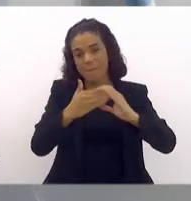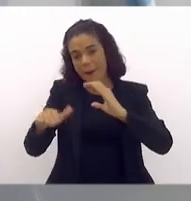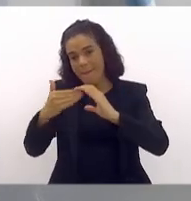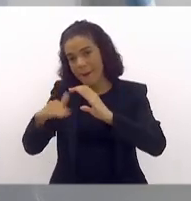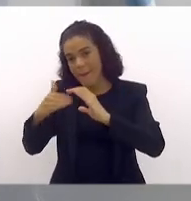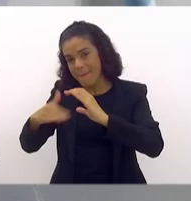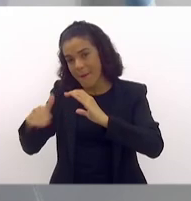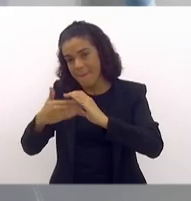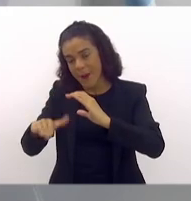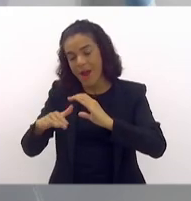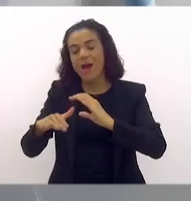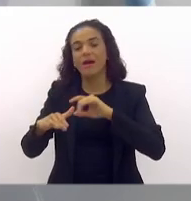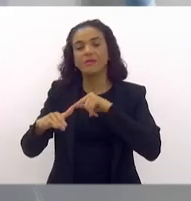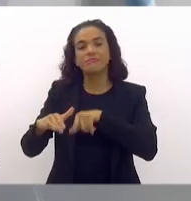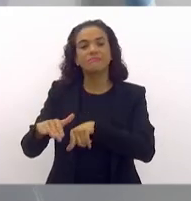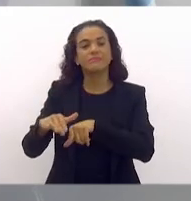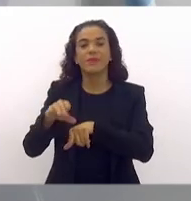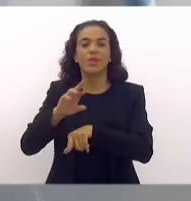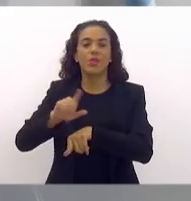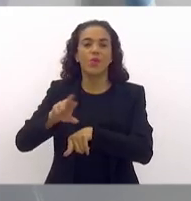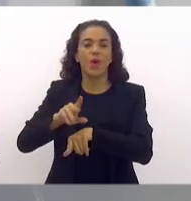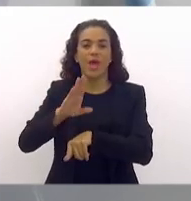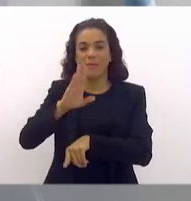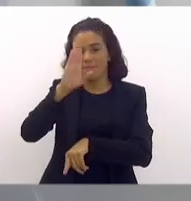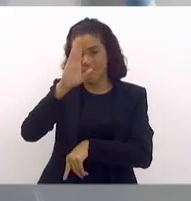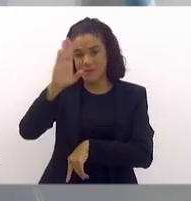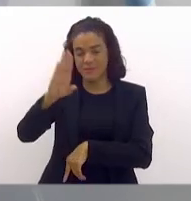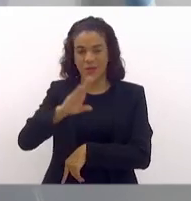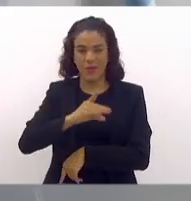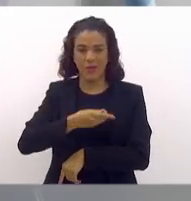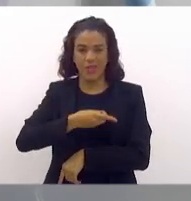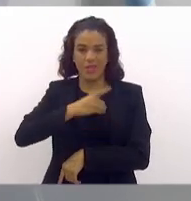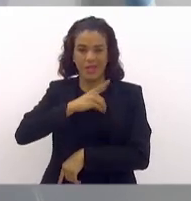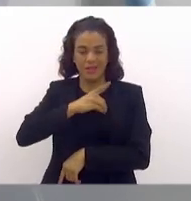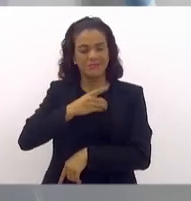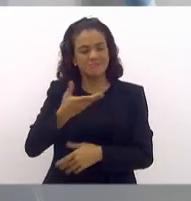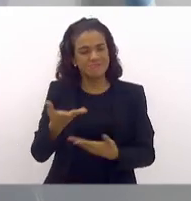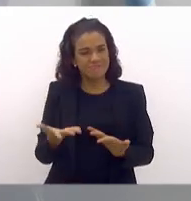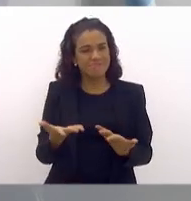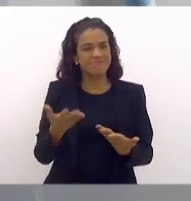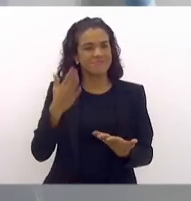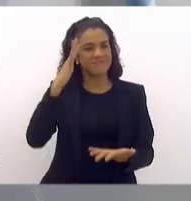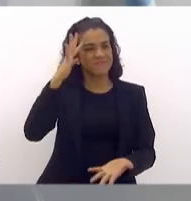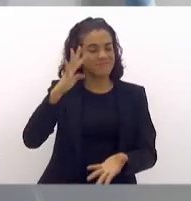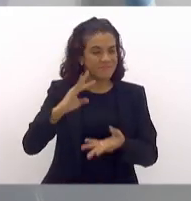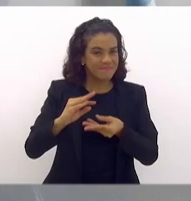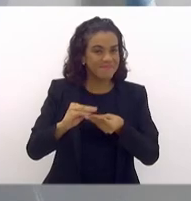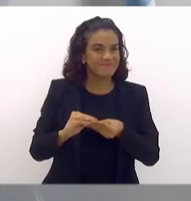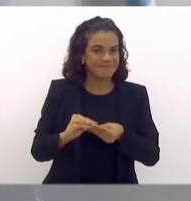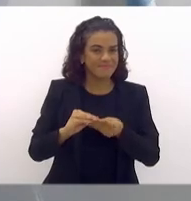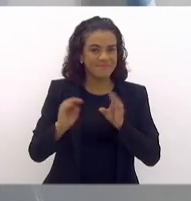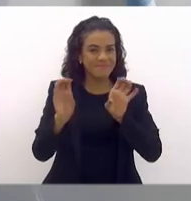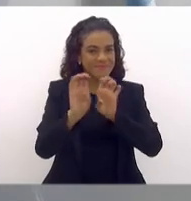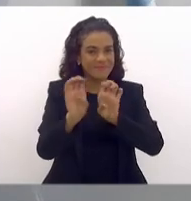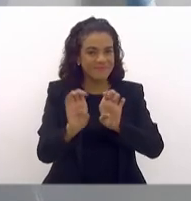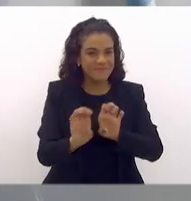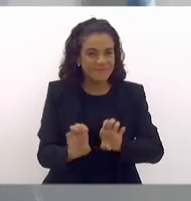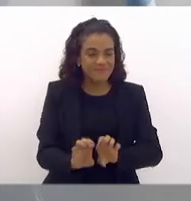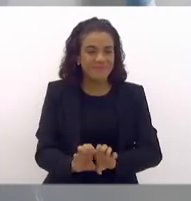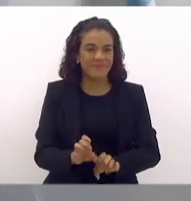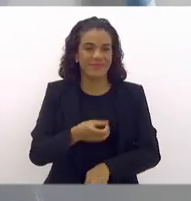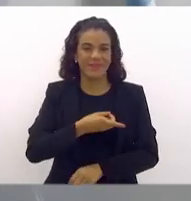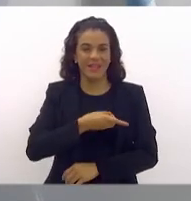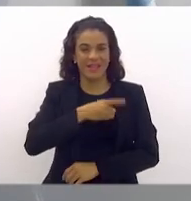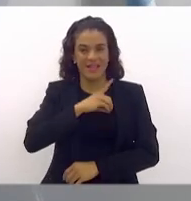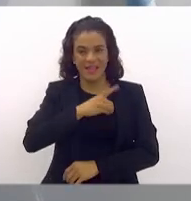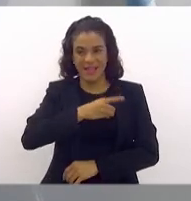mas não necessariamente às delegacias de polícia. E aí, pensando um pouco, né, na estrutura das